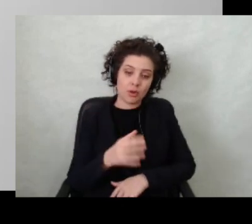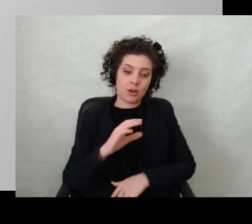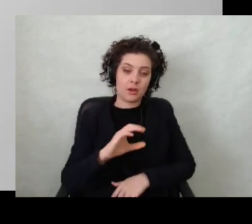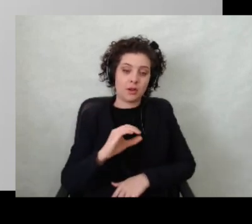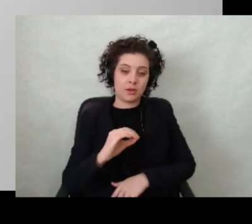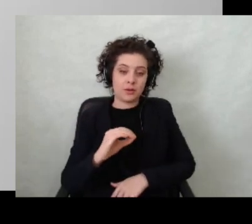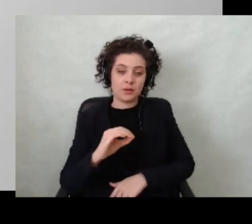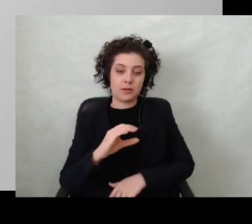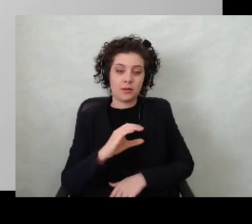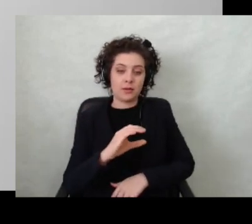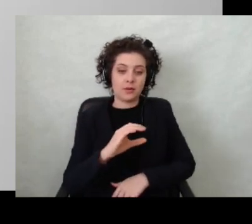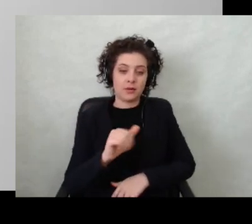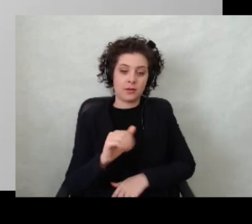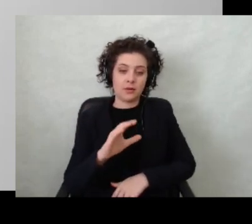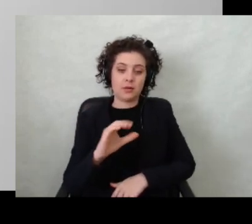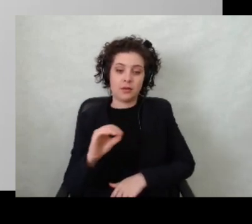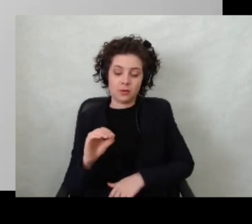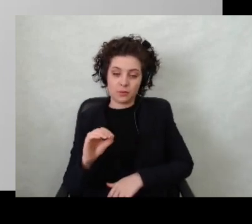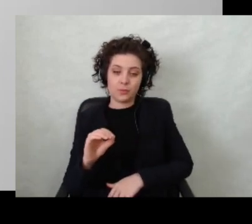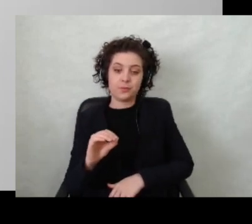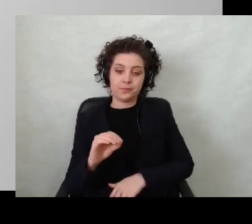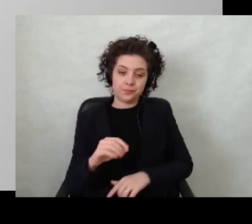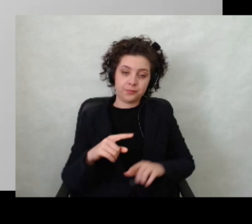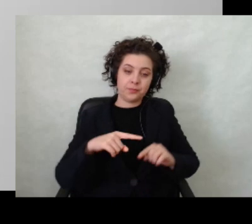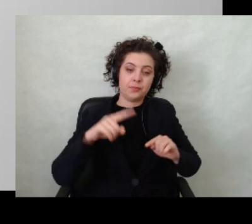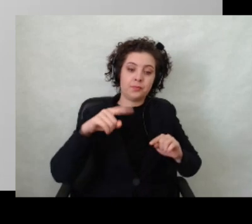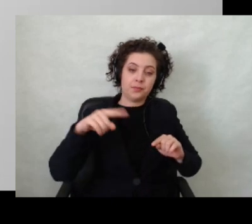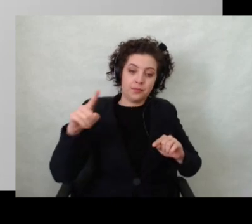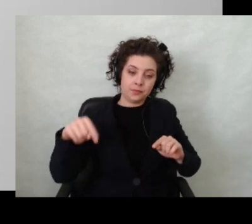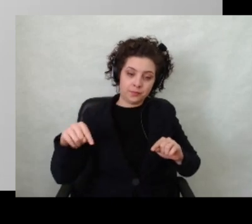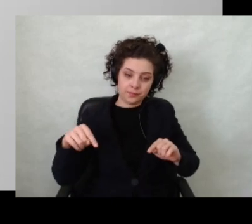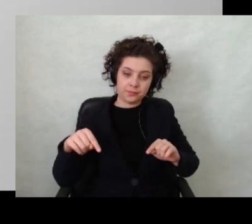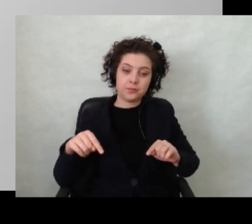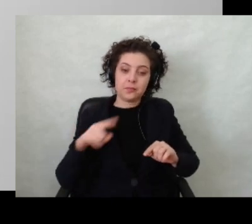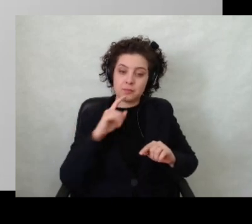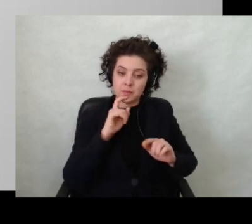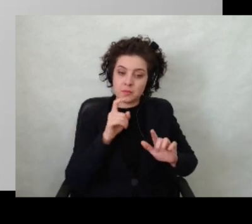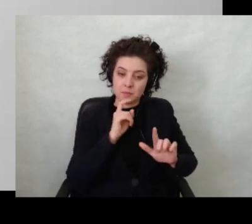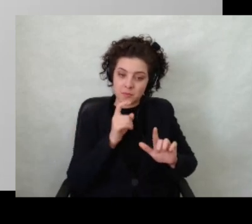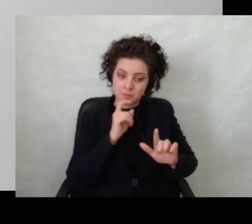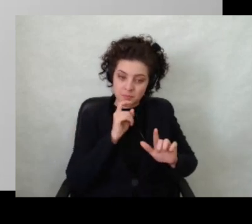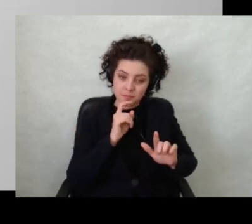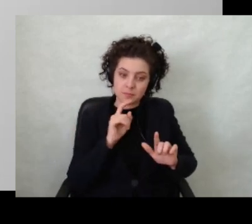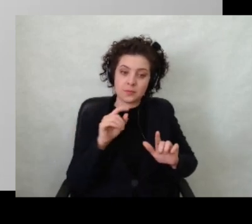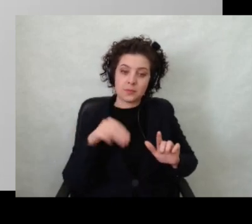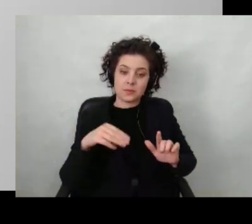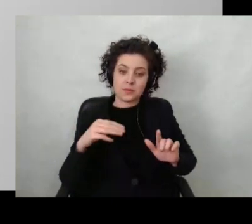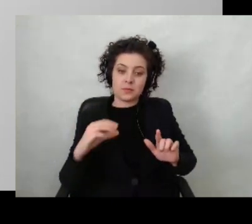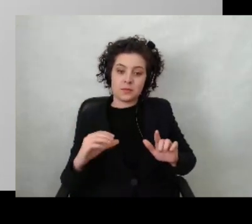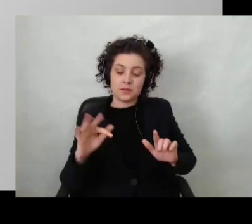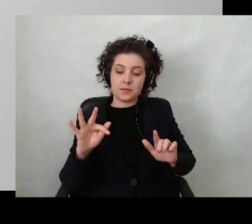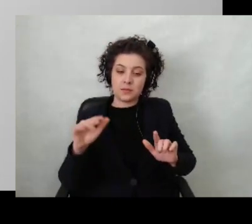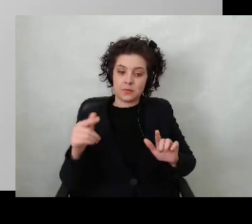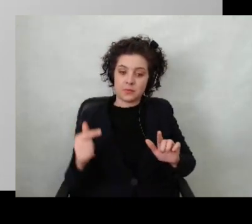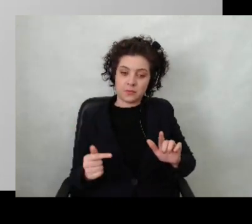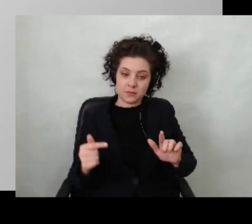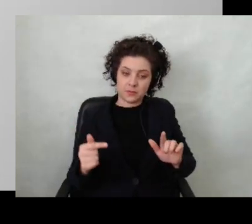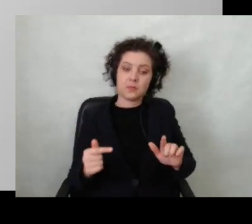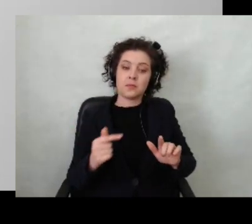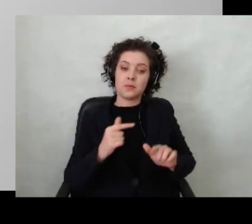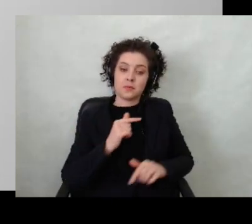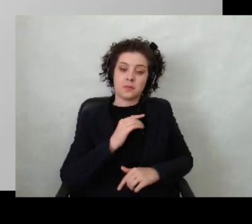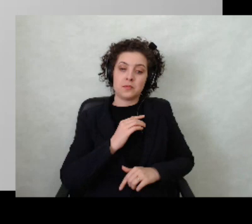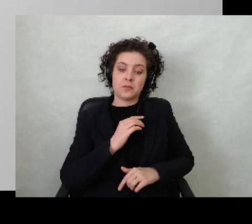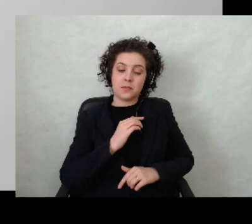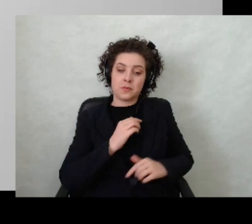são enterócitos, HU-H7 de fígado e MCF7, que é tumor de mama, apresentam, né, uma ordem de